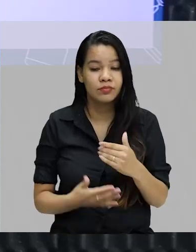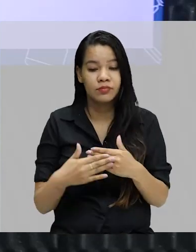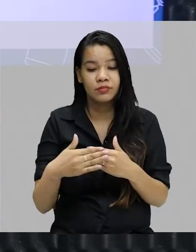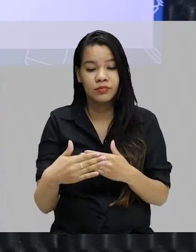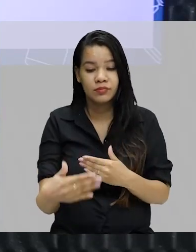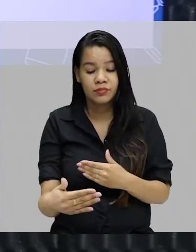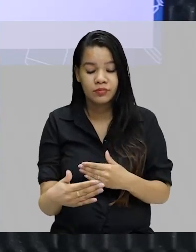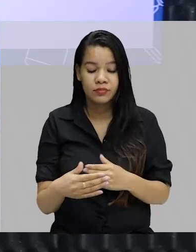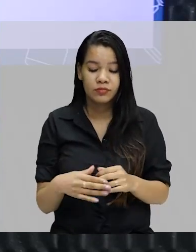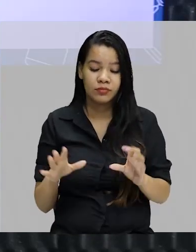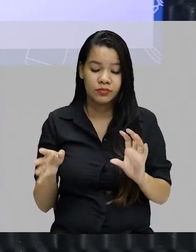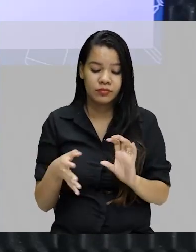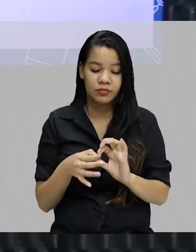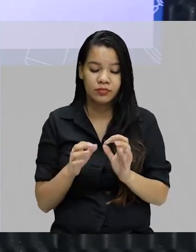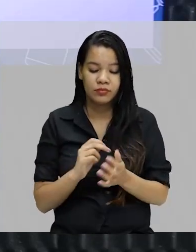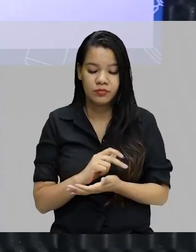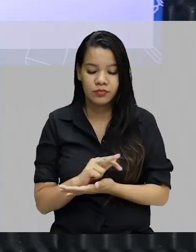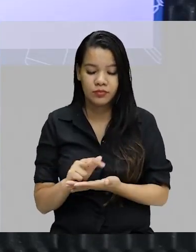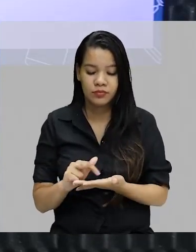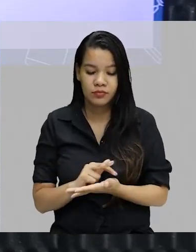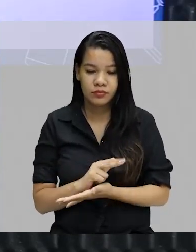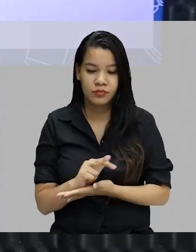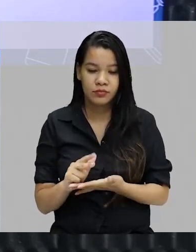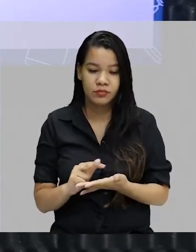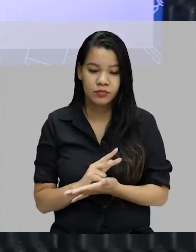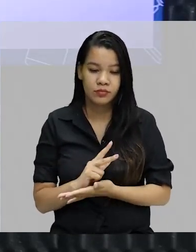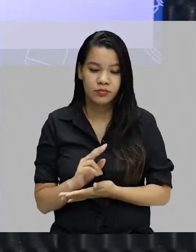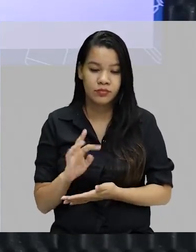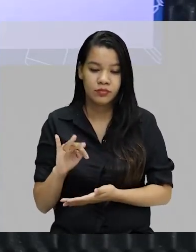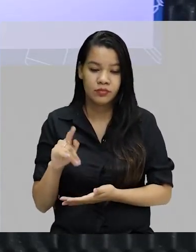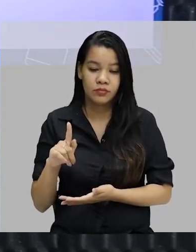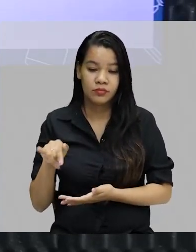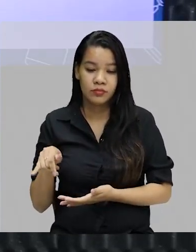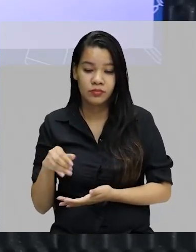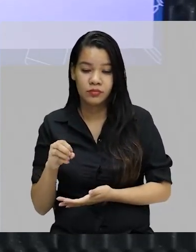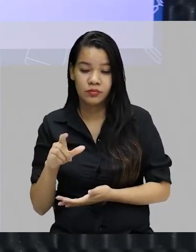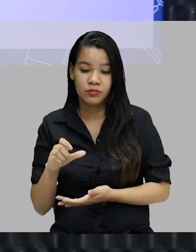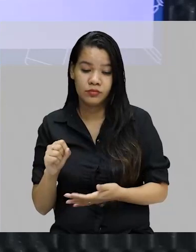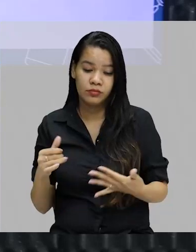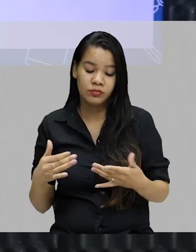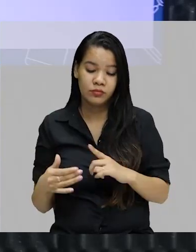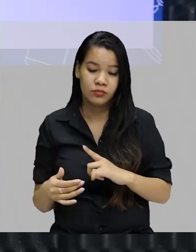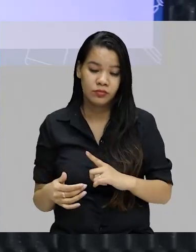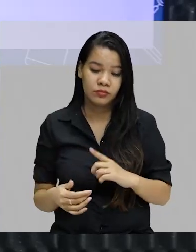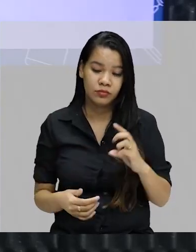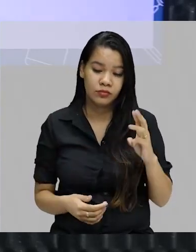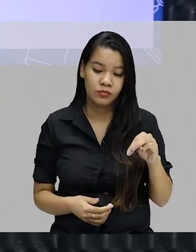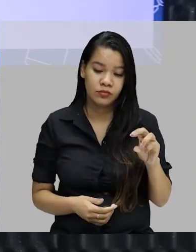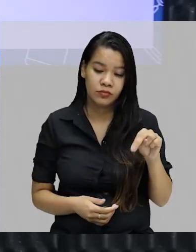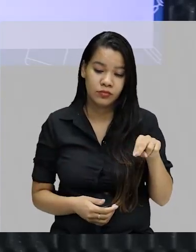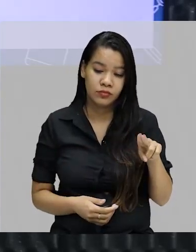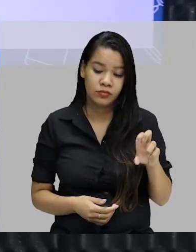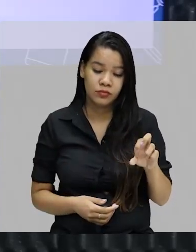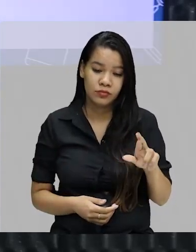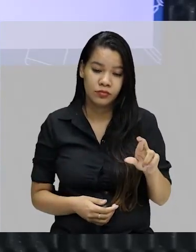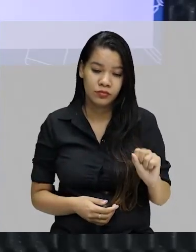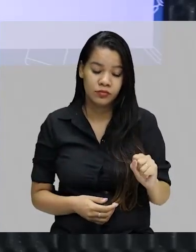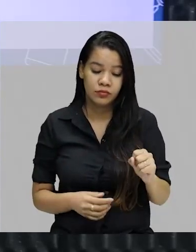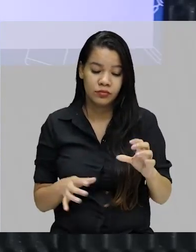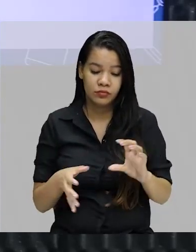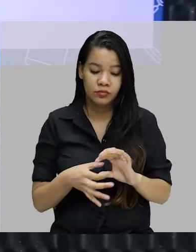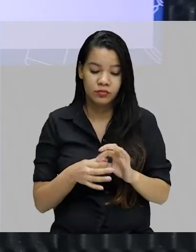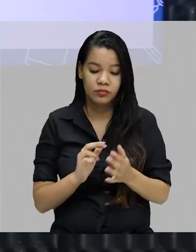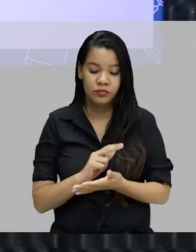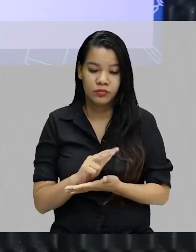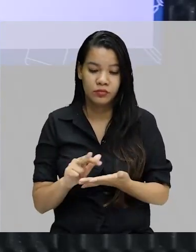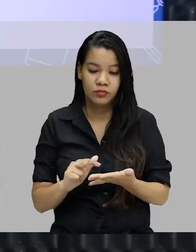da união de vários tijolos, ok? Então, eu tenho o monômero e a união de vários monômeros